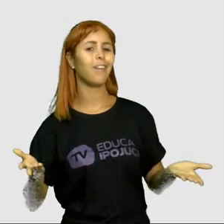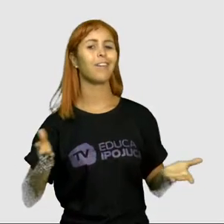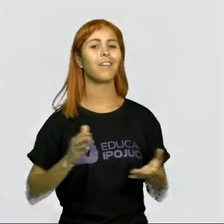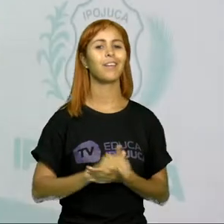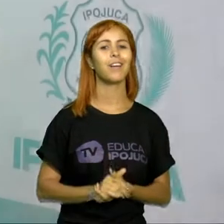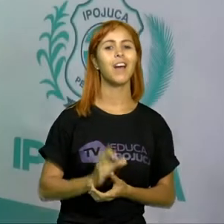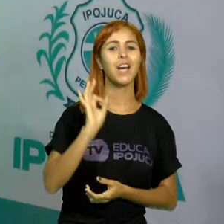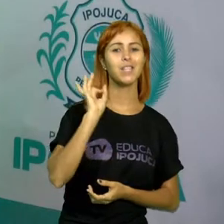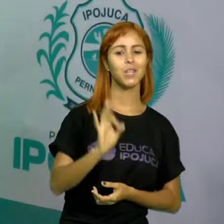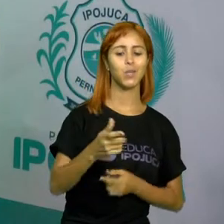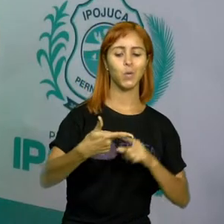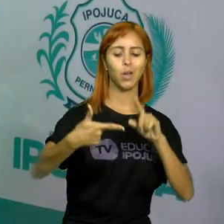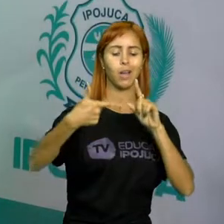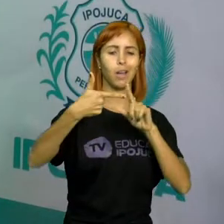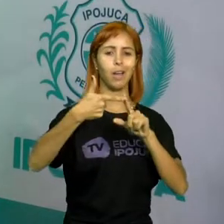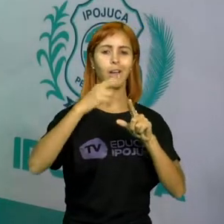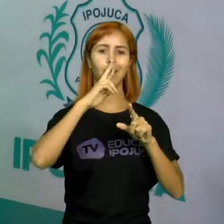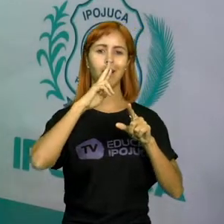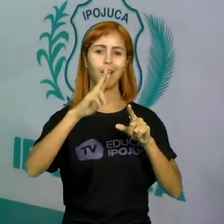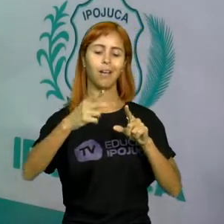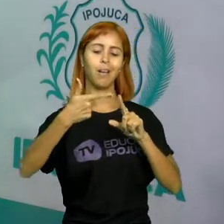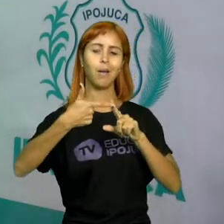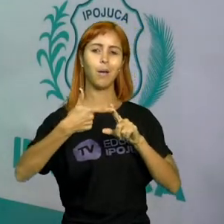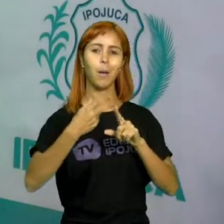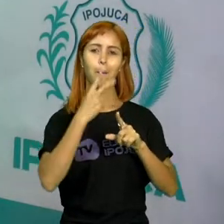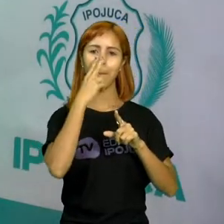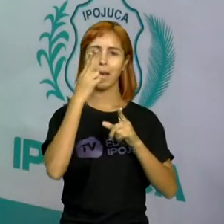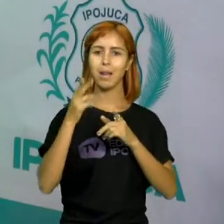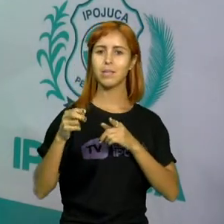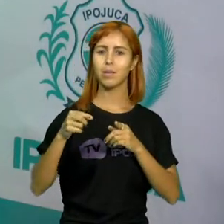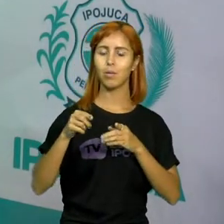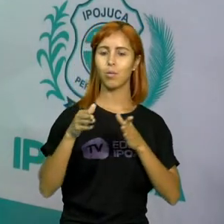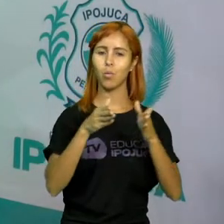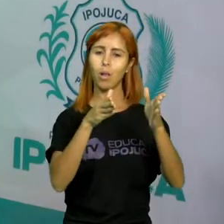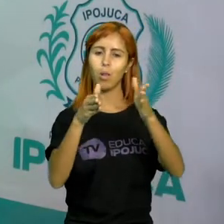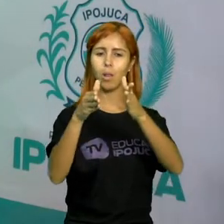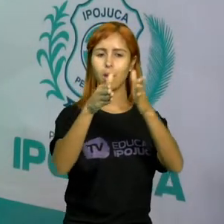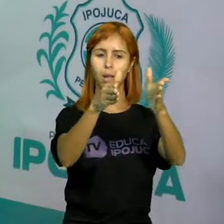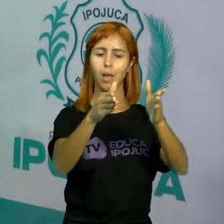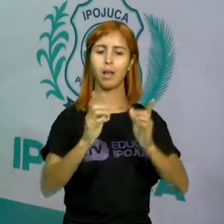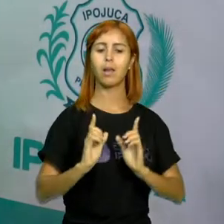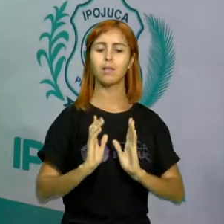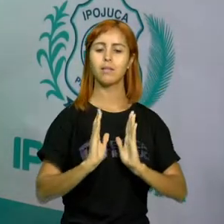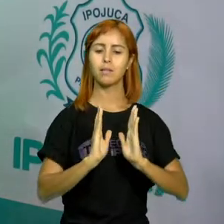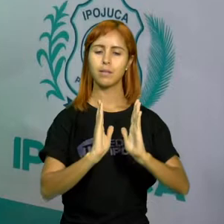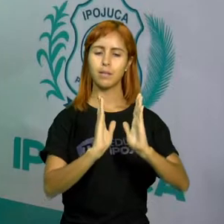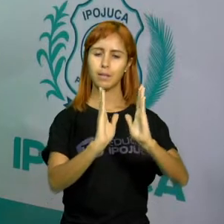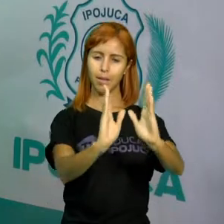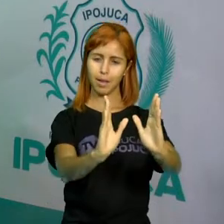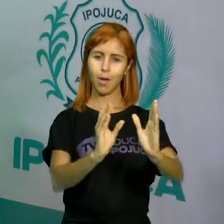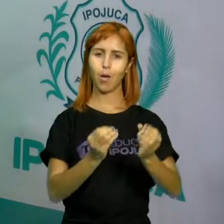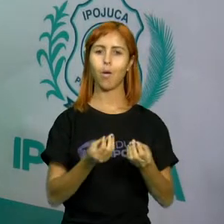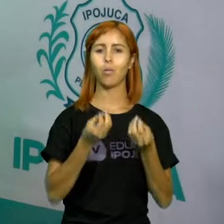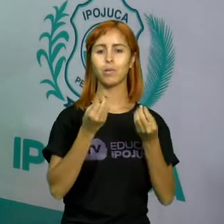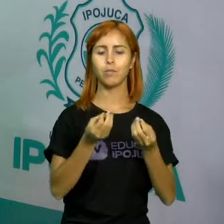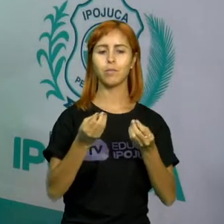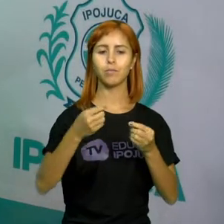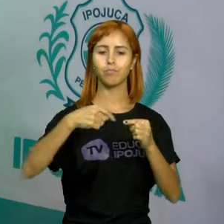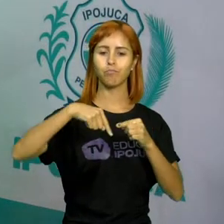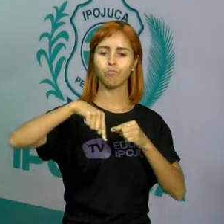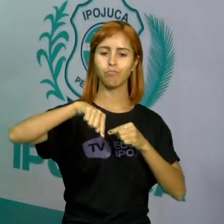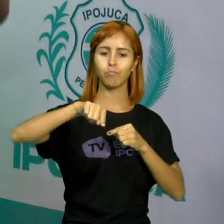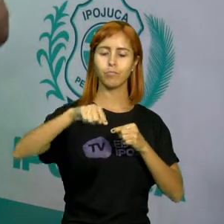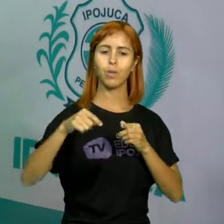acertou a segunda opção, que ele parece uma linha, que ele segue como se fosse um traçado de linha,